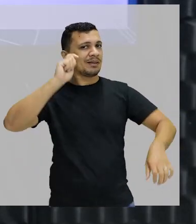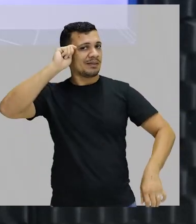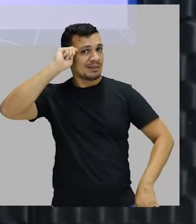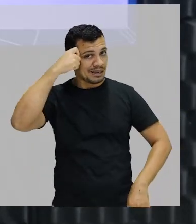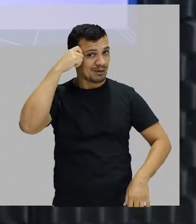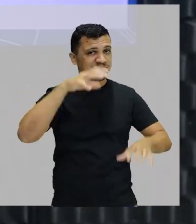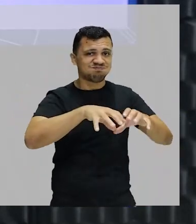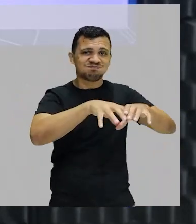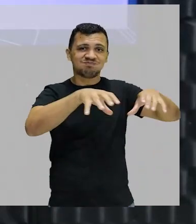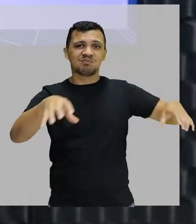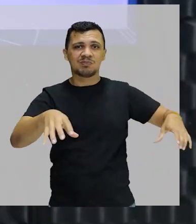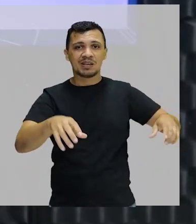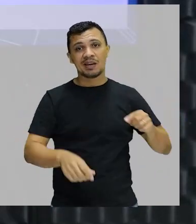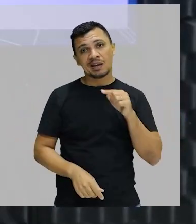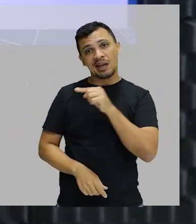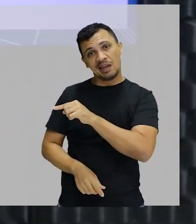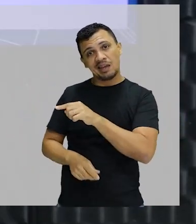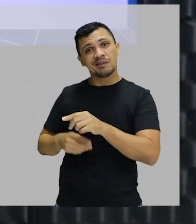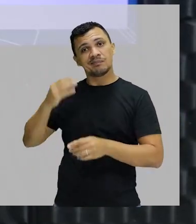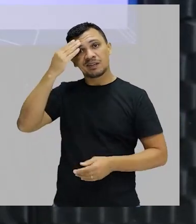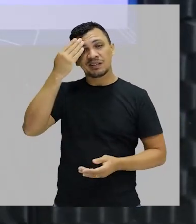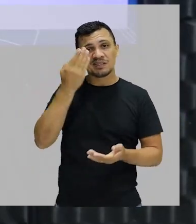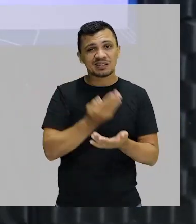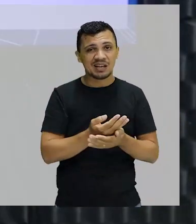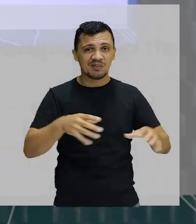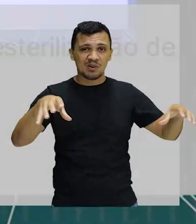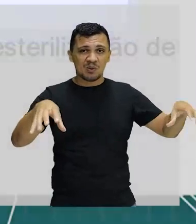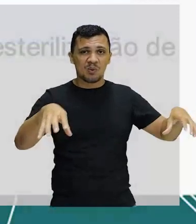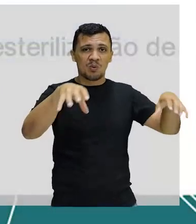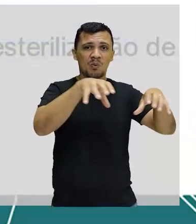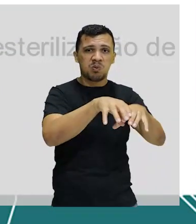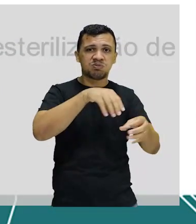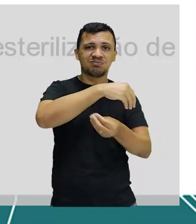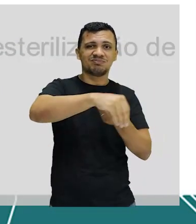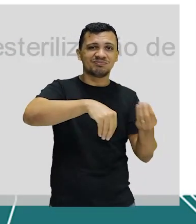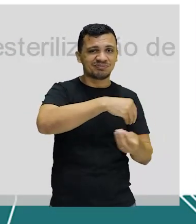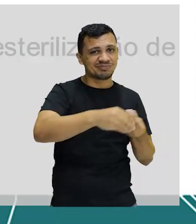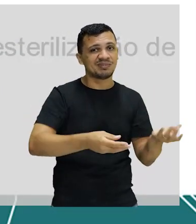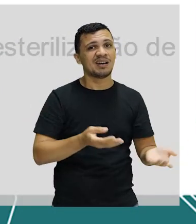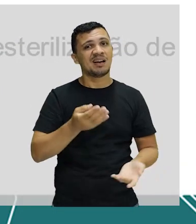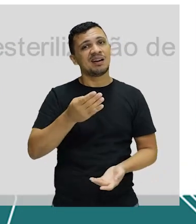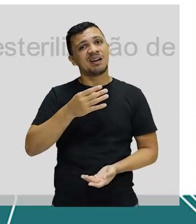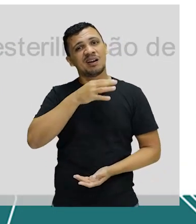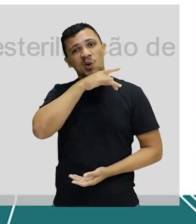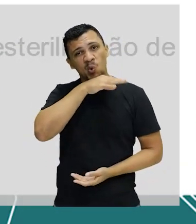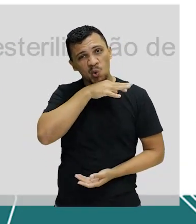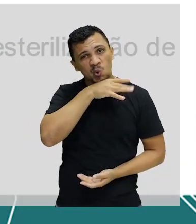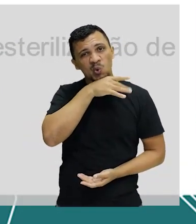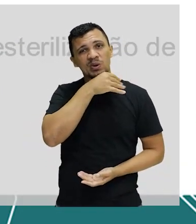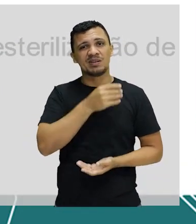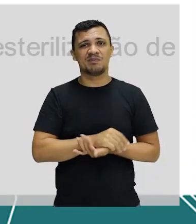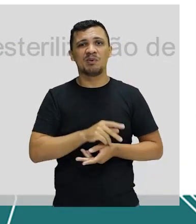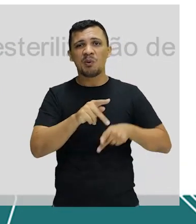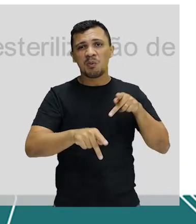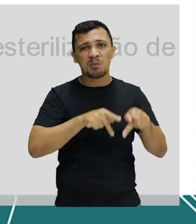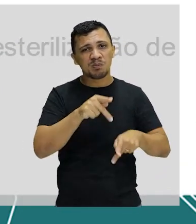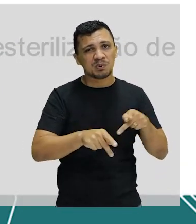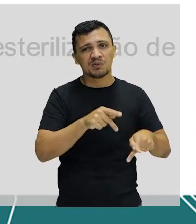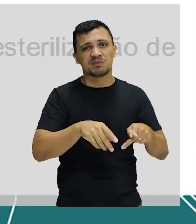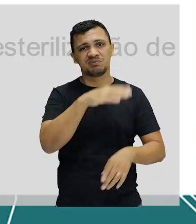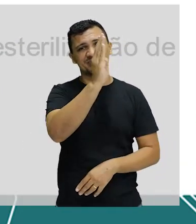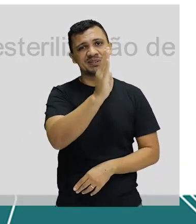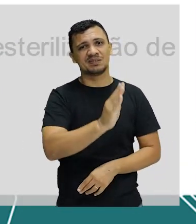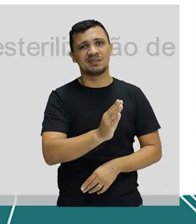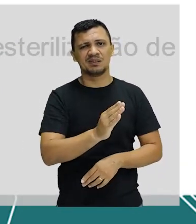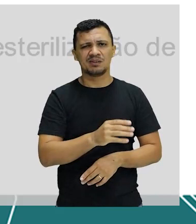a mistura de raças, era algo negativo para o aperfeiçoamento do povo brasileiro. Olha o termo que o cara utiliza.